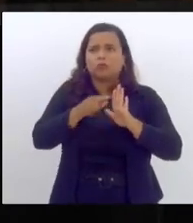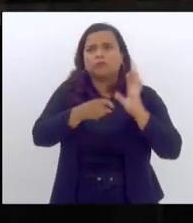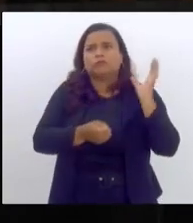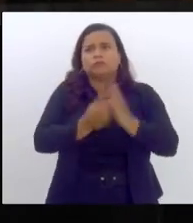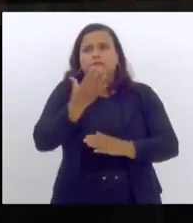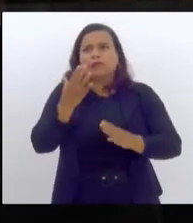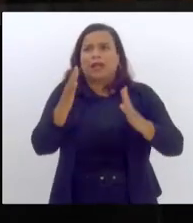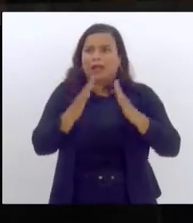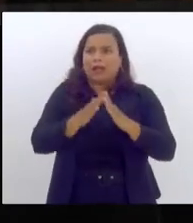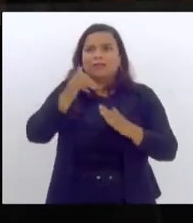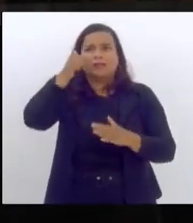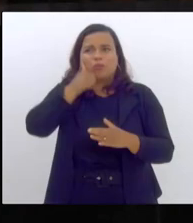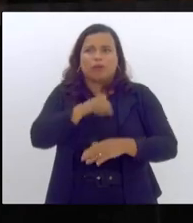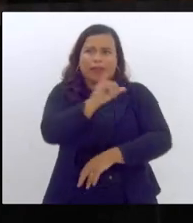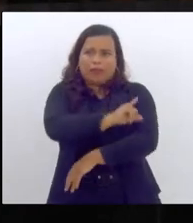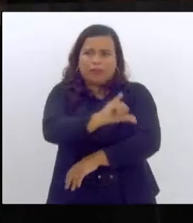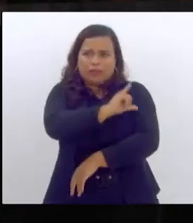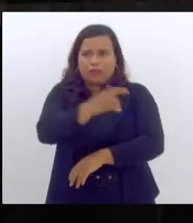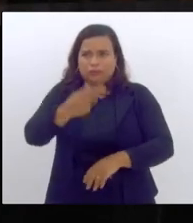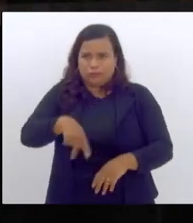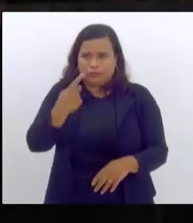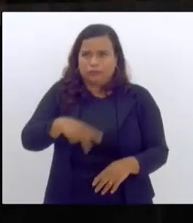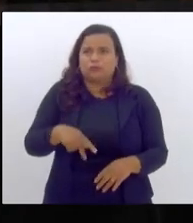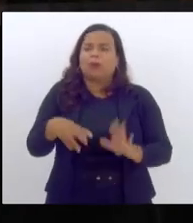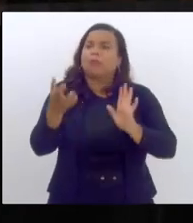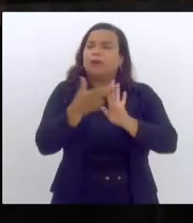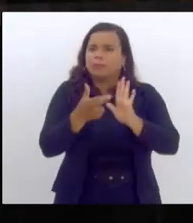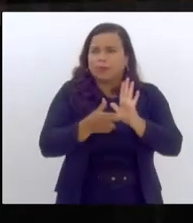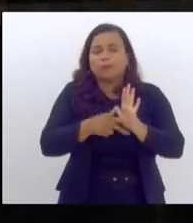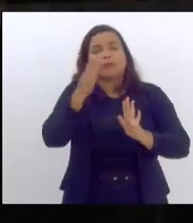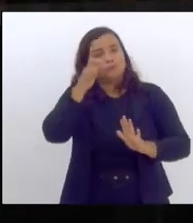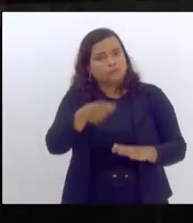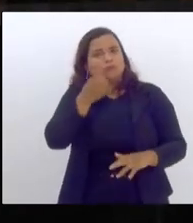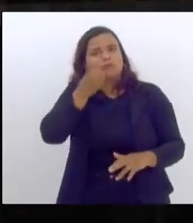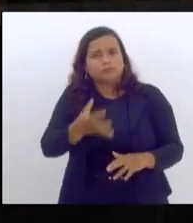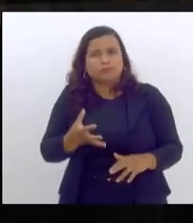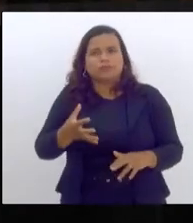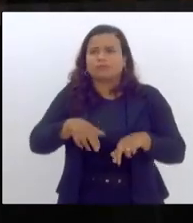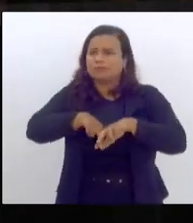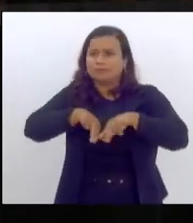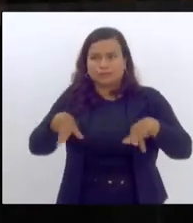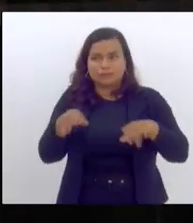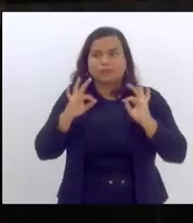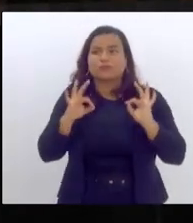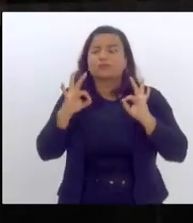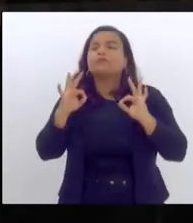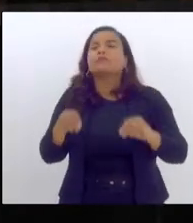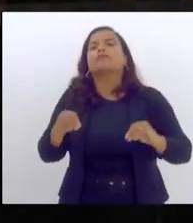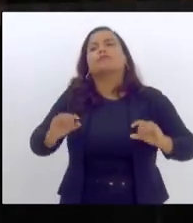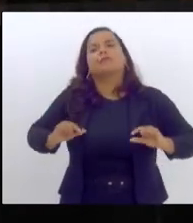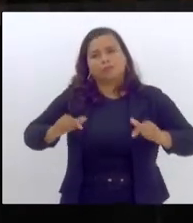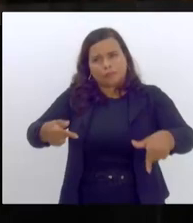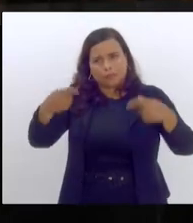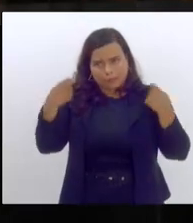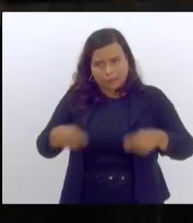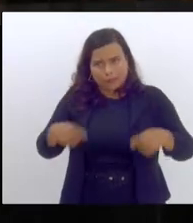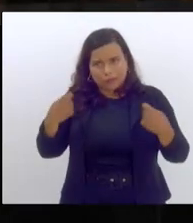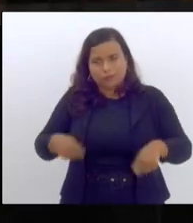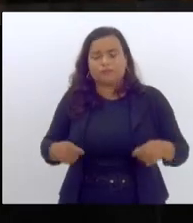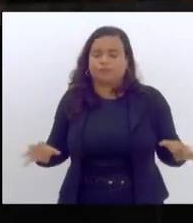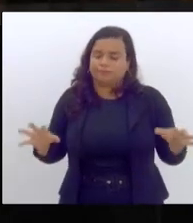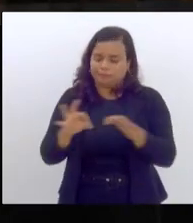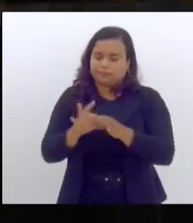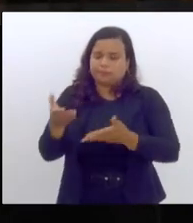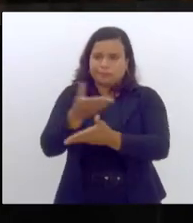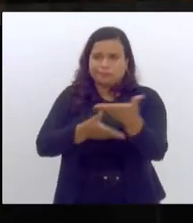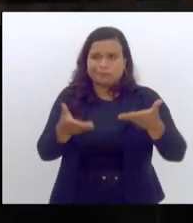Carioca, um protocolo também muito interessante nesse sentido. Enfim, todas as ações precisam estar